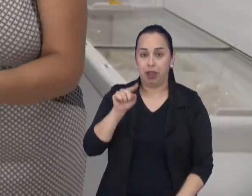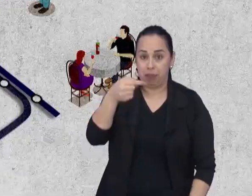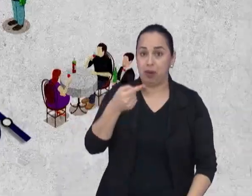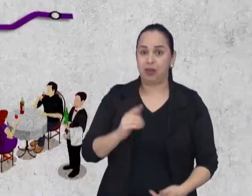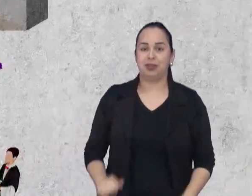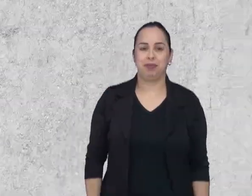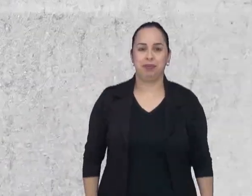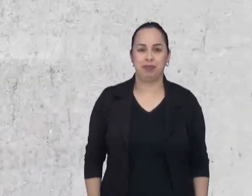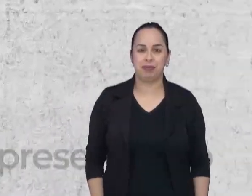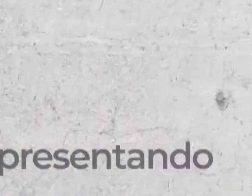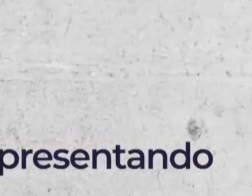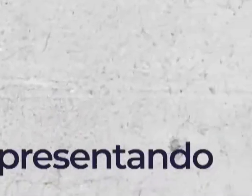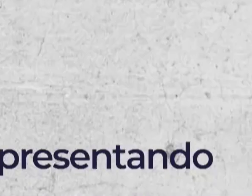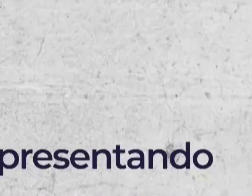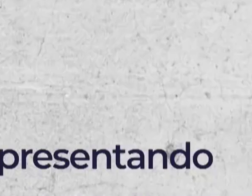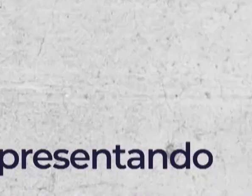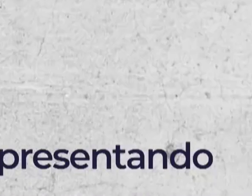pouco.